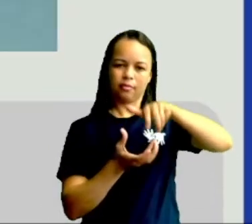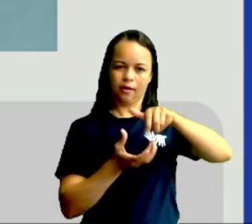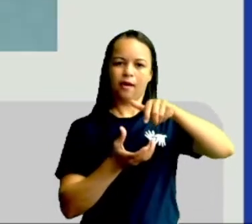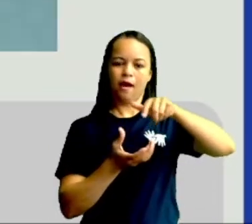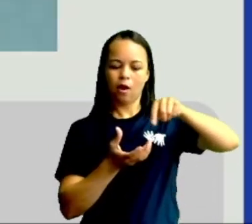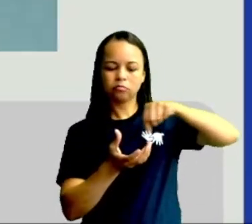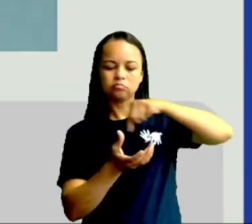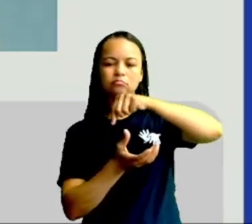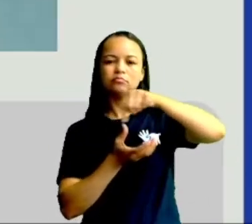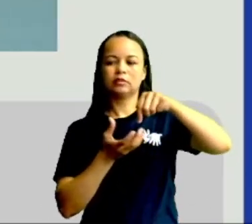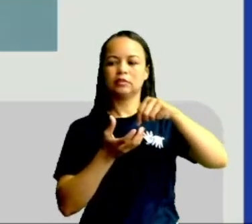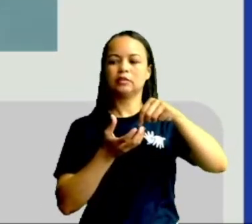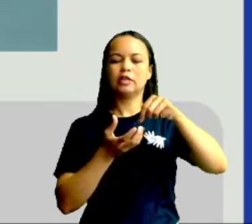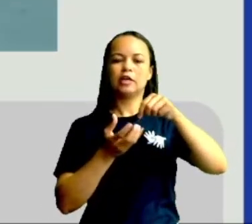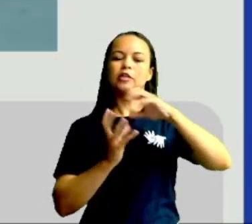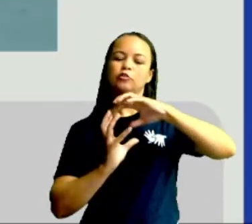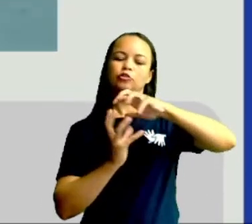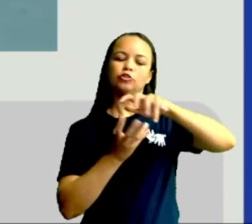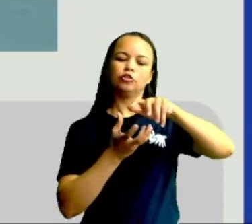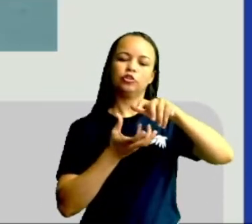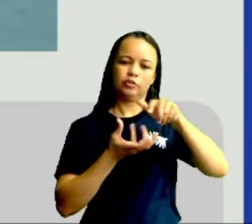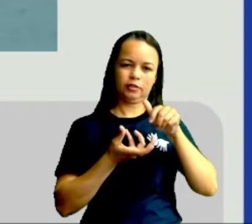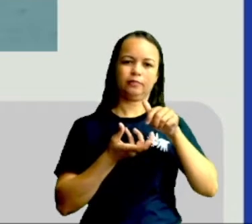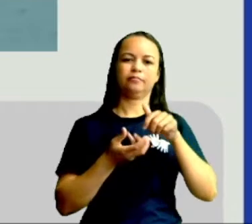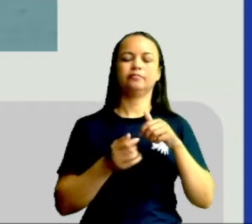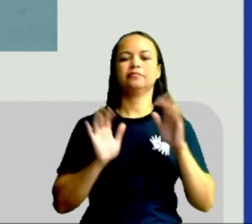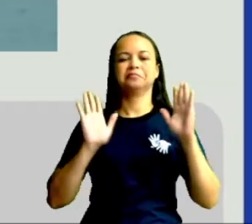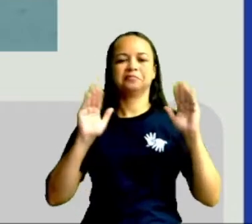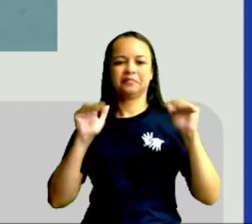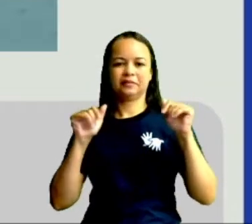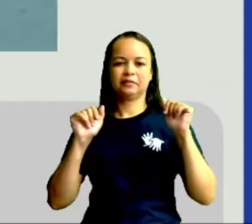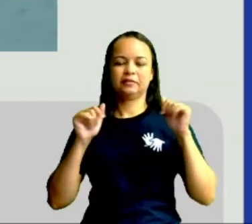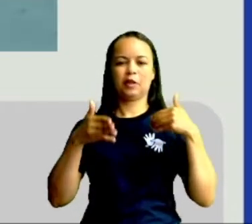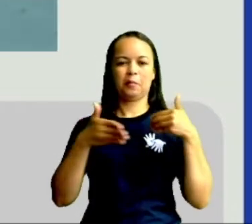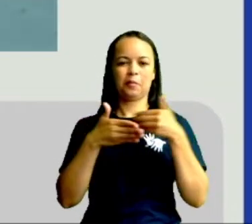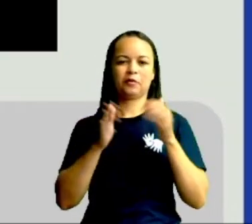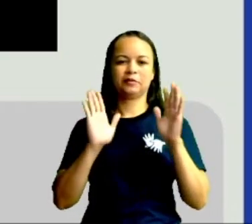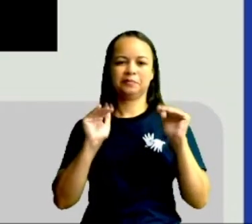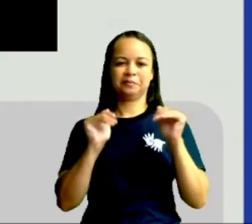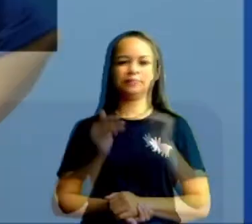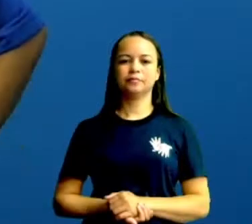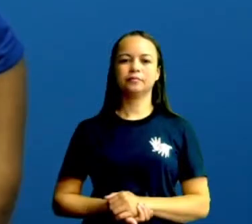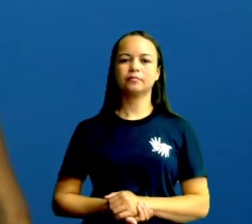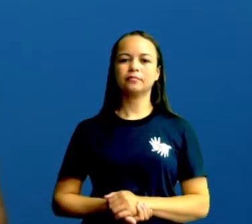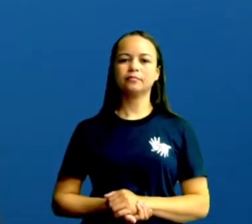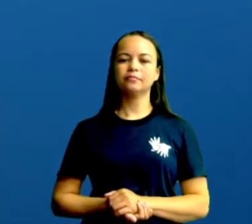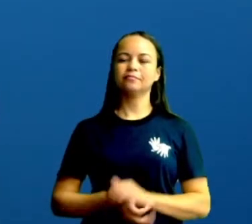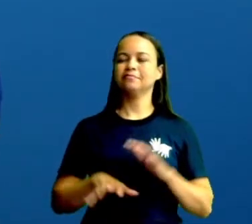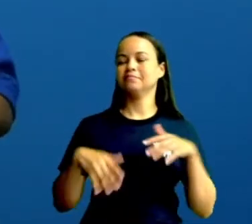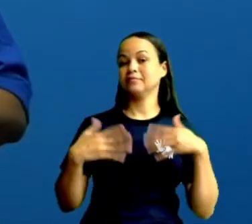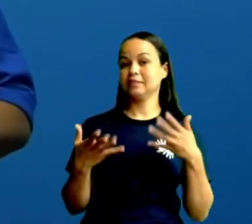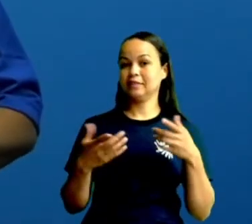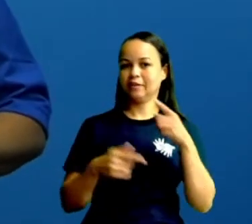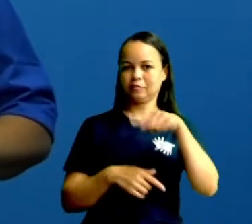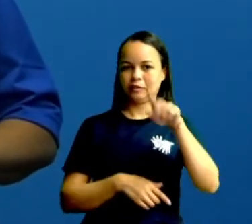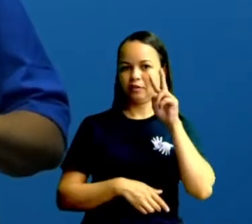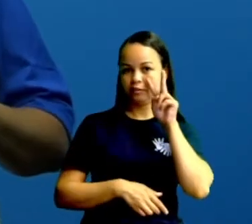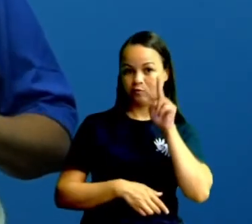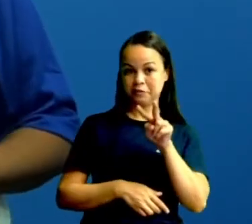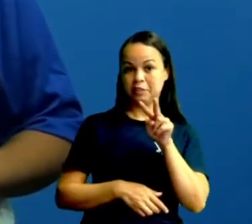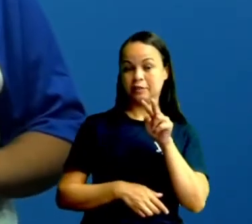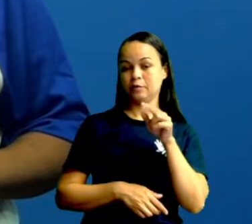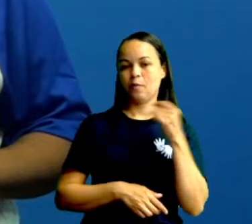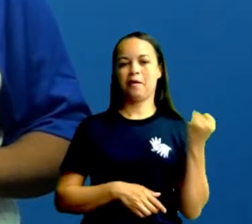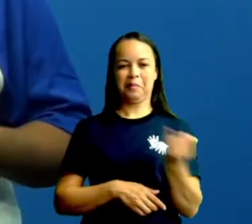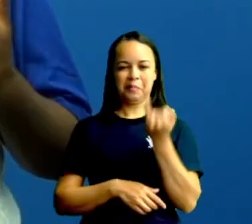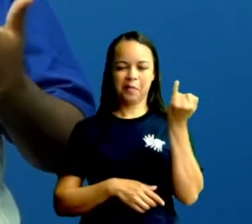redonda e gira. Por hora é só, pessoal. Nos vemos na próxima. E aí, pessoal, viram como